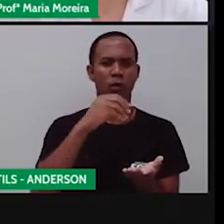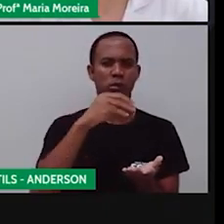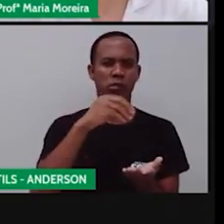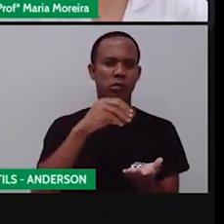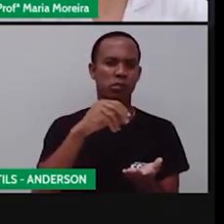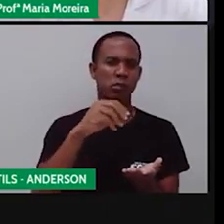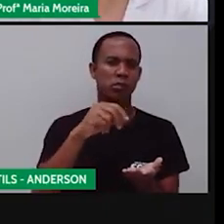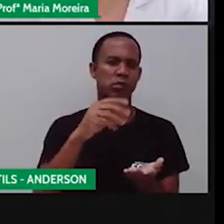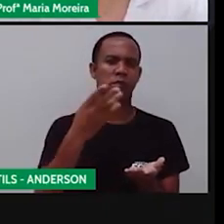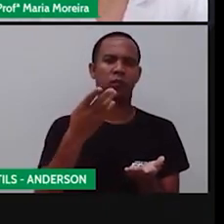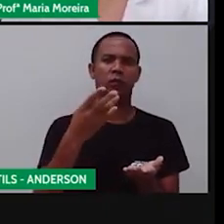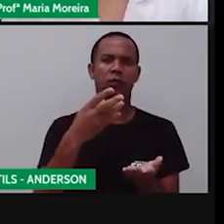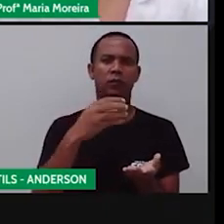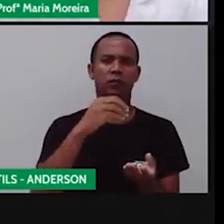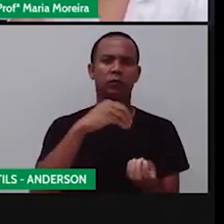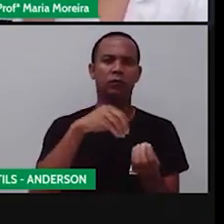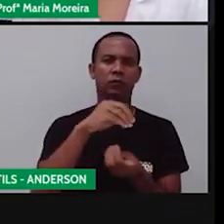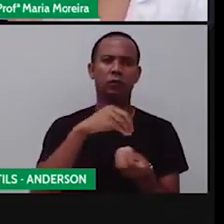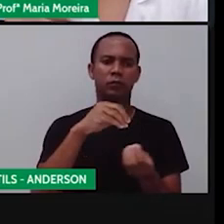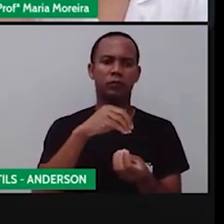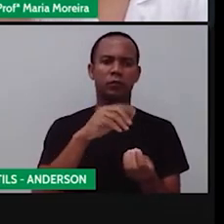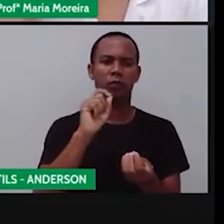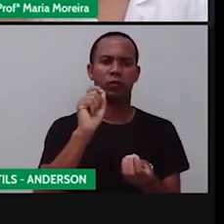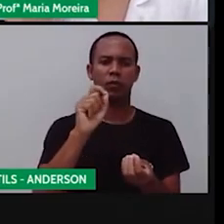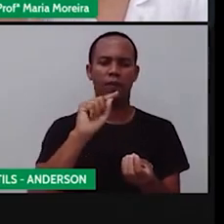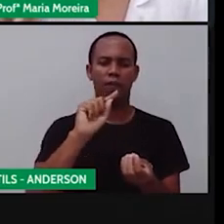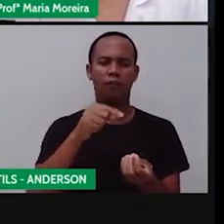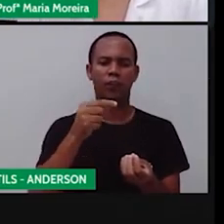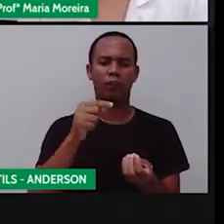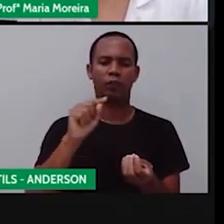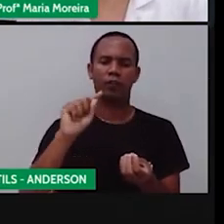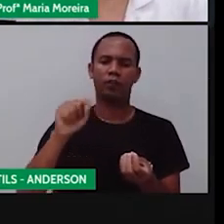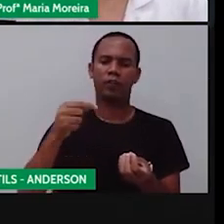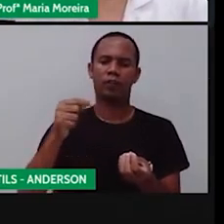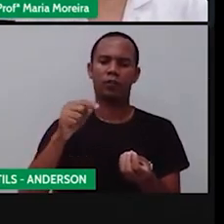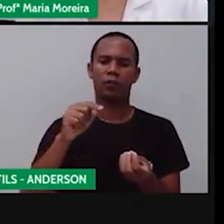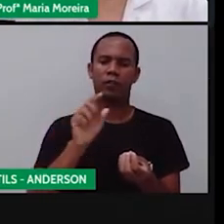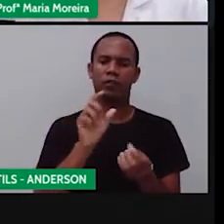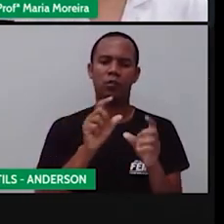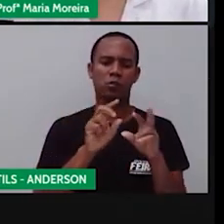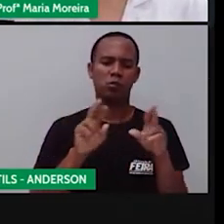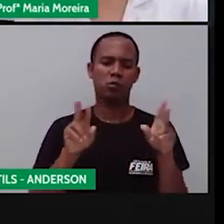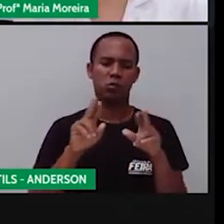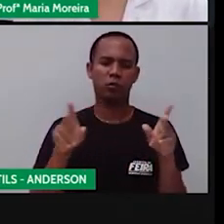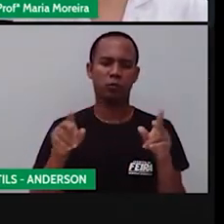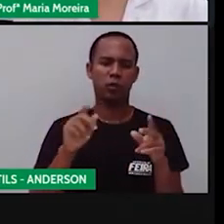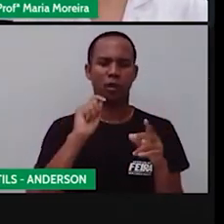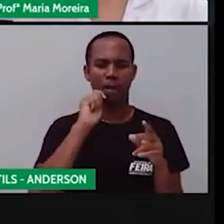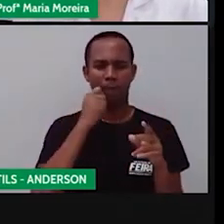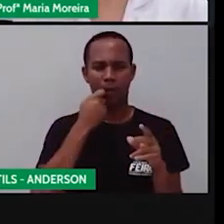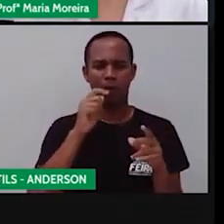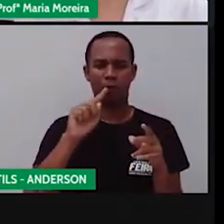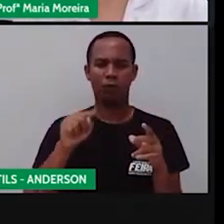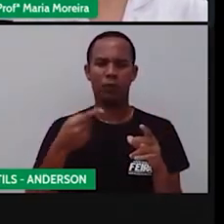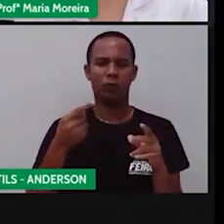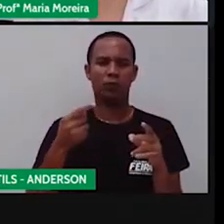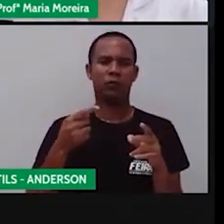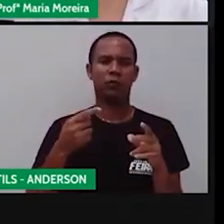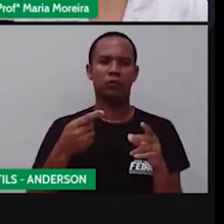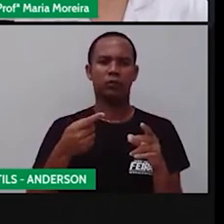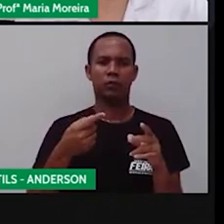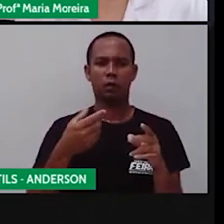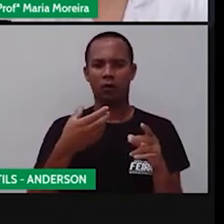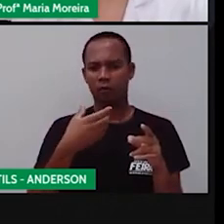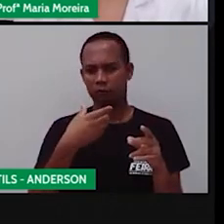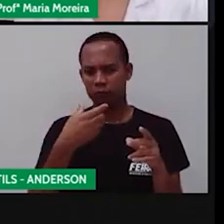e tapioca. Eu teria que o quê? Que usar vírgula para separar cada uma dessas coisas. Pão, vírgula, biscoito, vírgula,